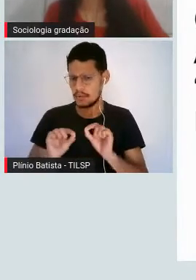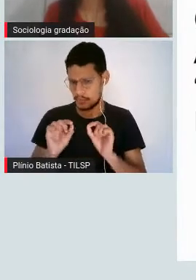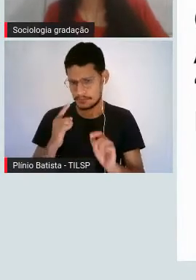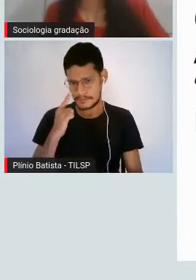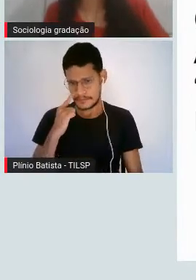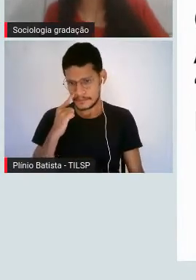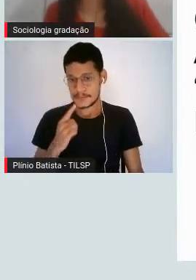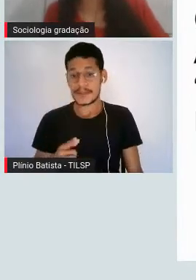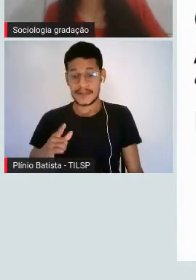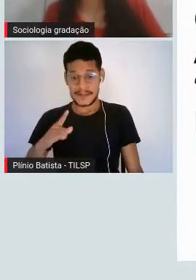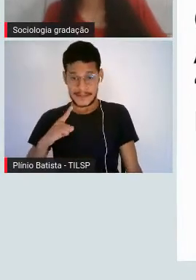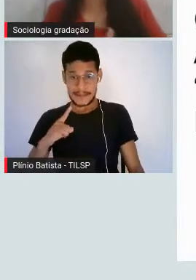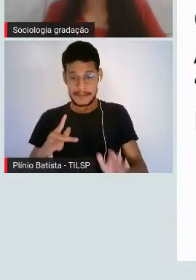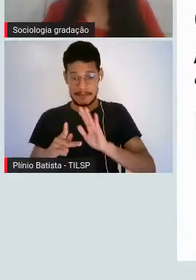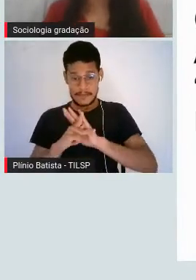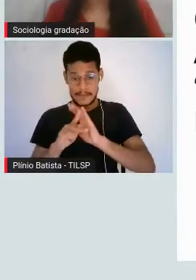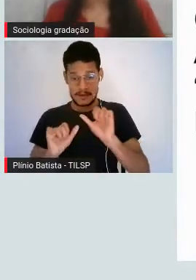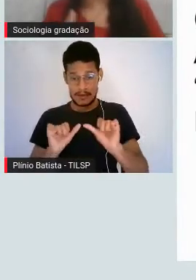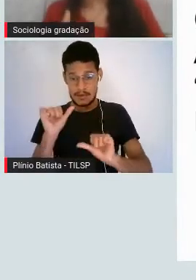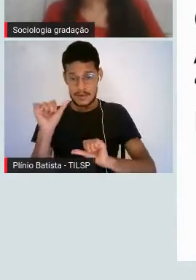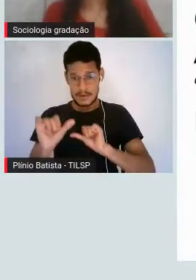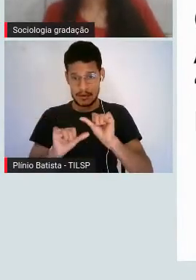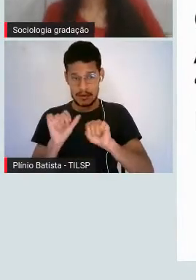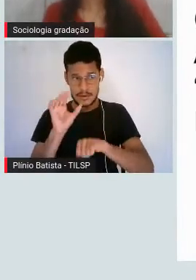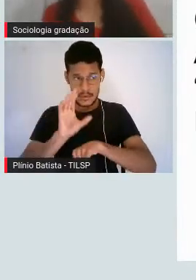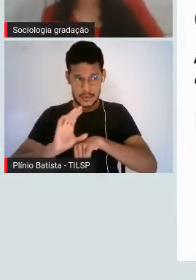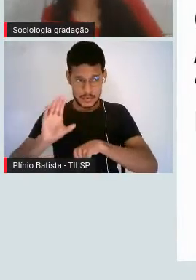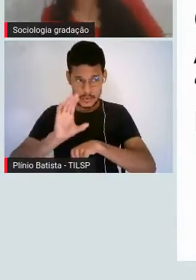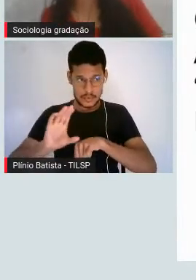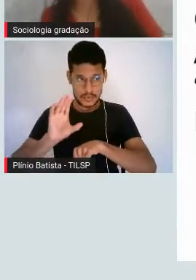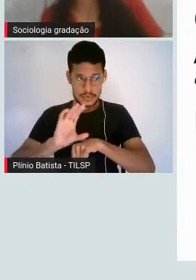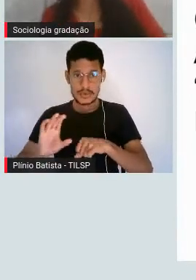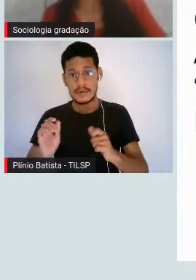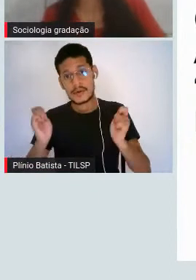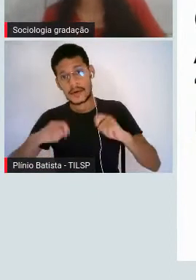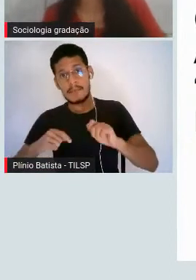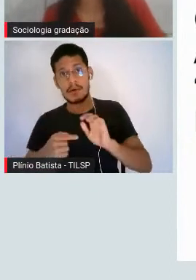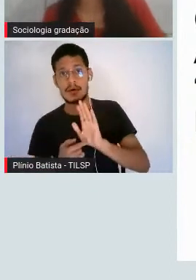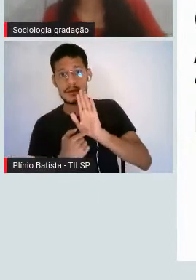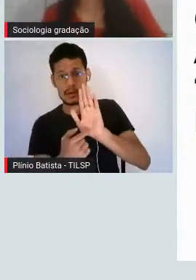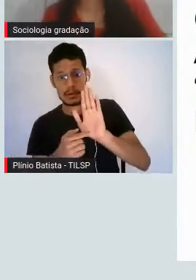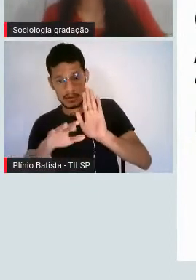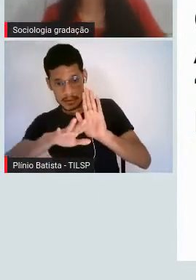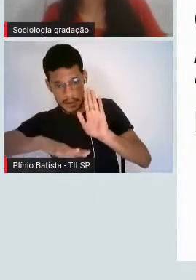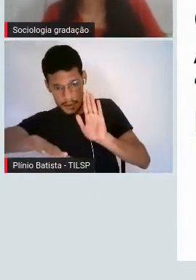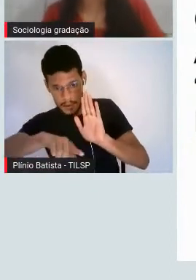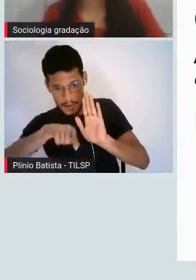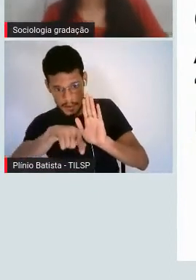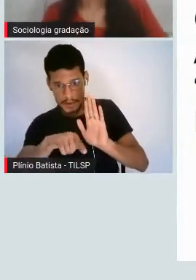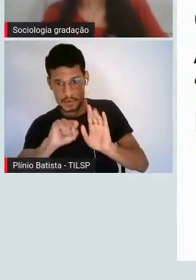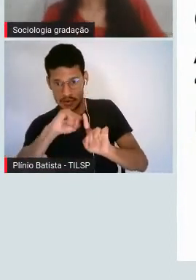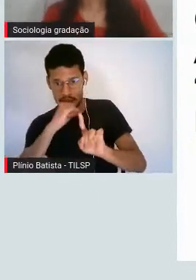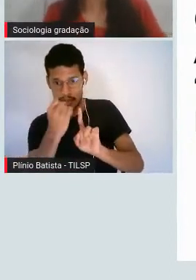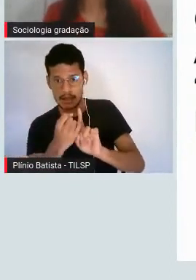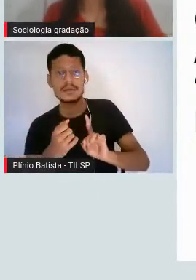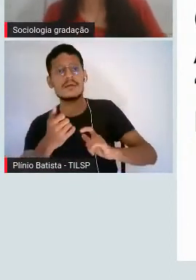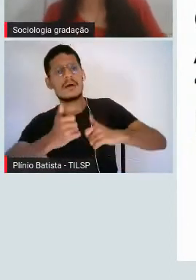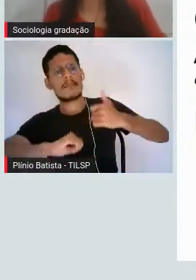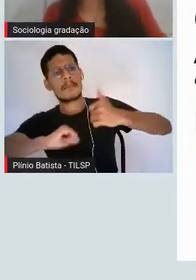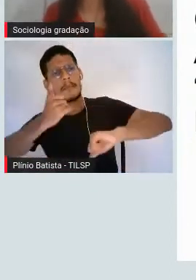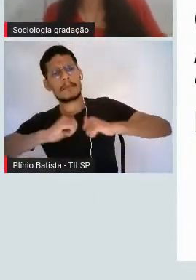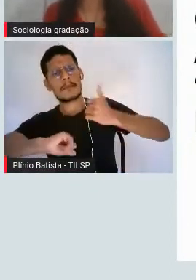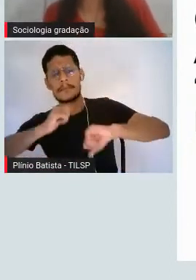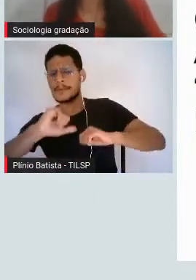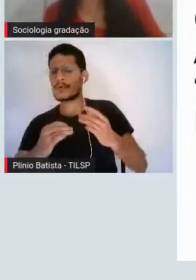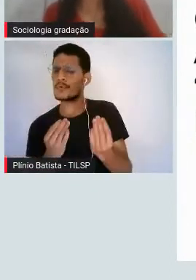das transformações em curso colocava a sociedade em plano de análise, ou seja, passando a